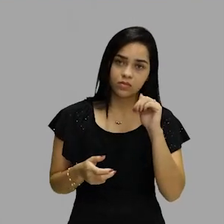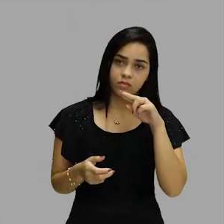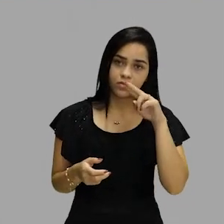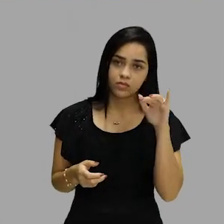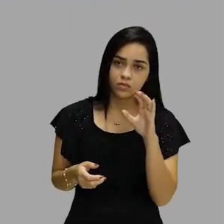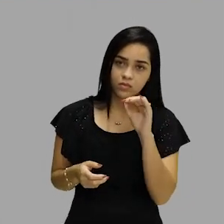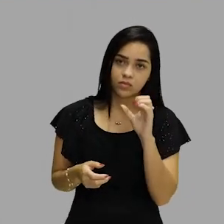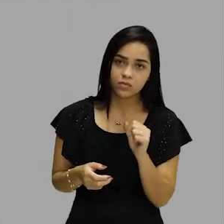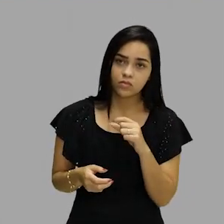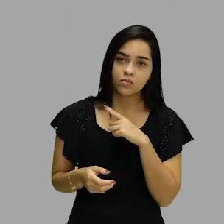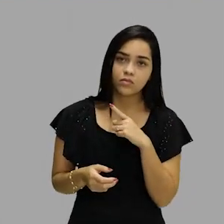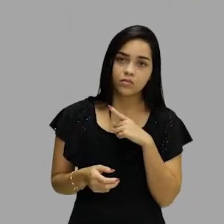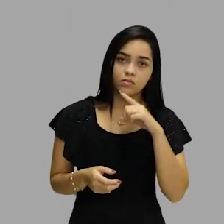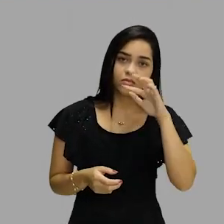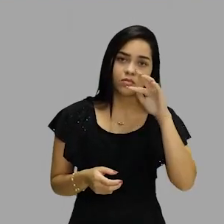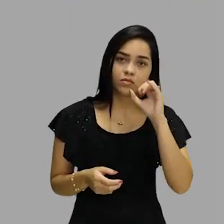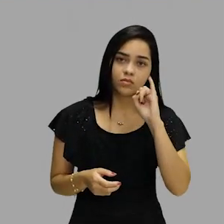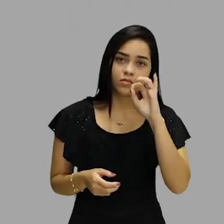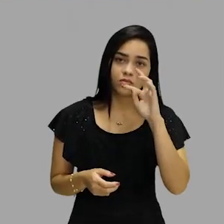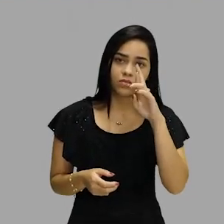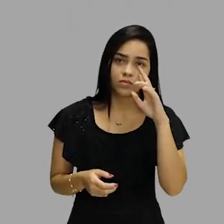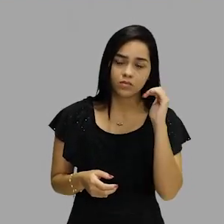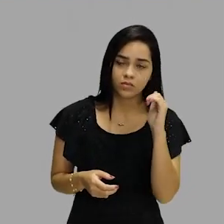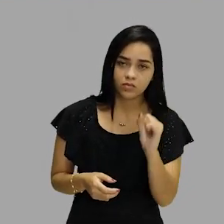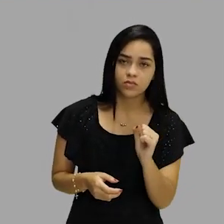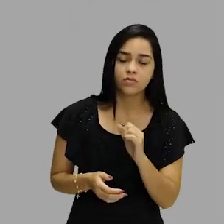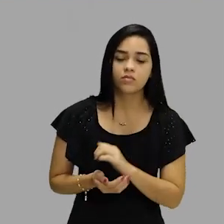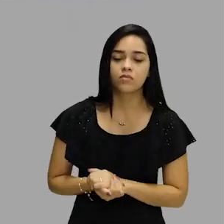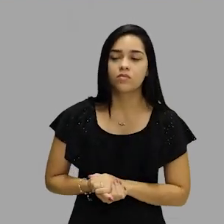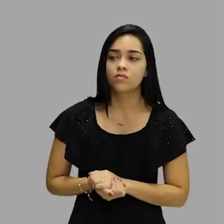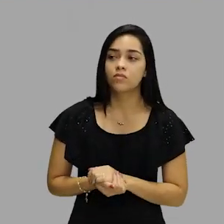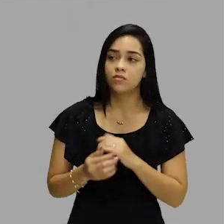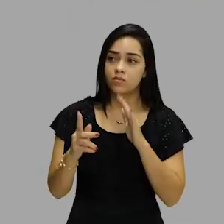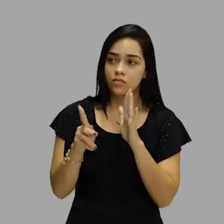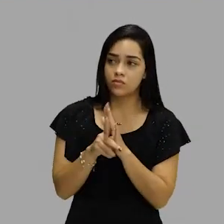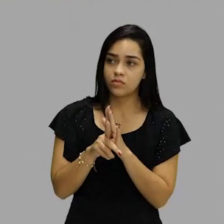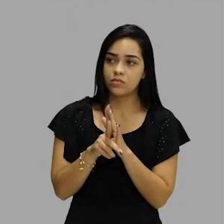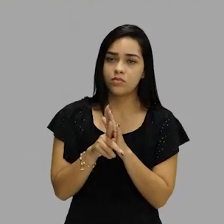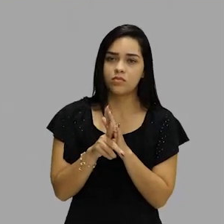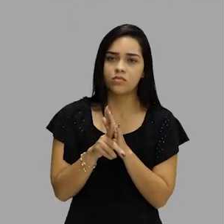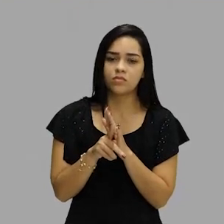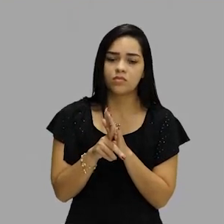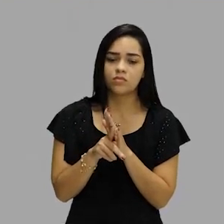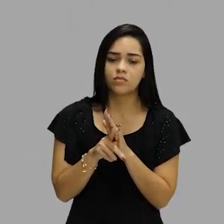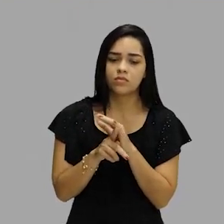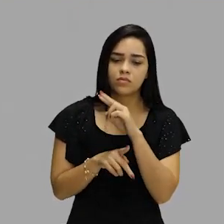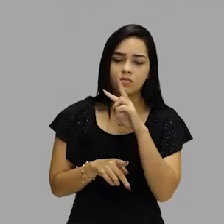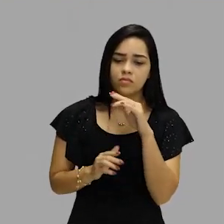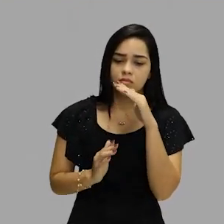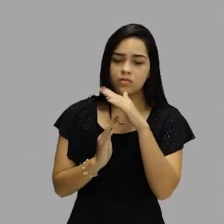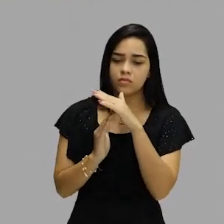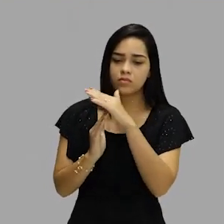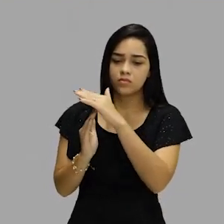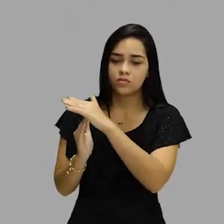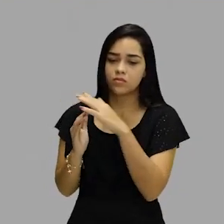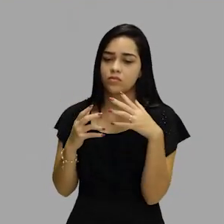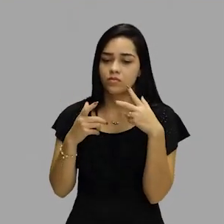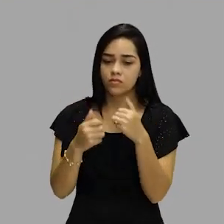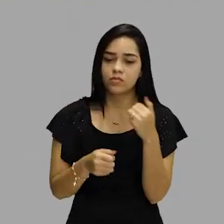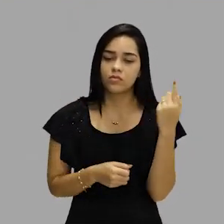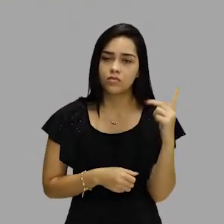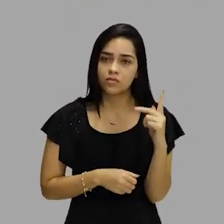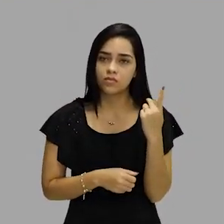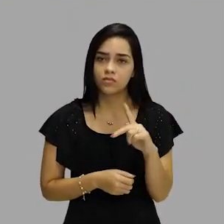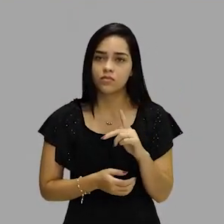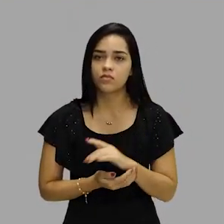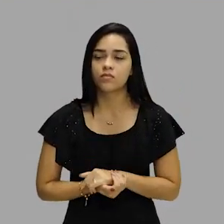juntam várias fibras. Esses arranjos aqui, nessa parte que vai delimitar cada arranjo desse